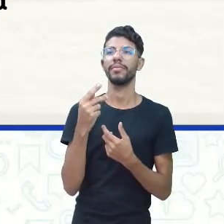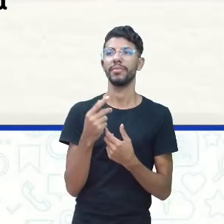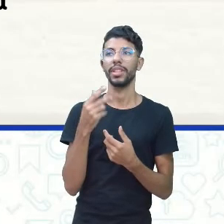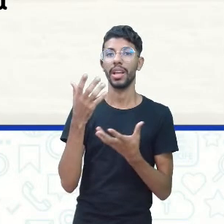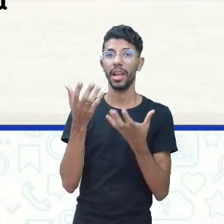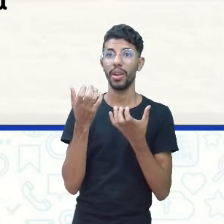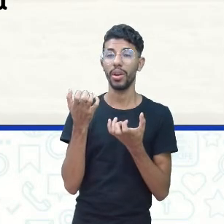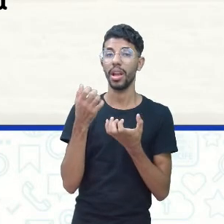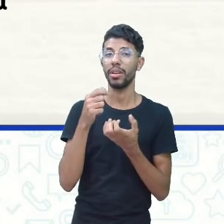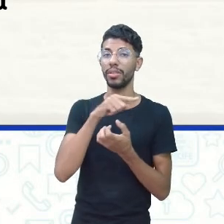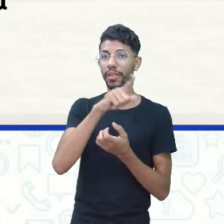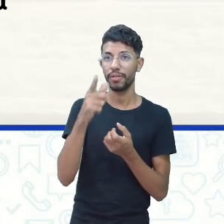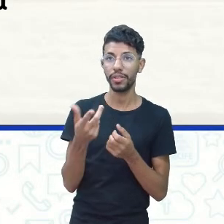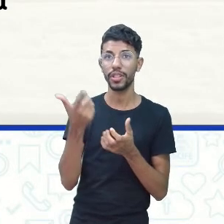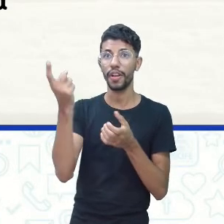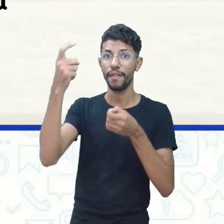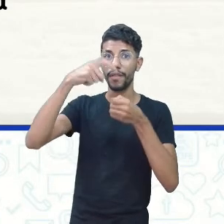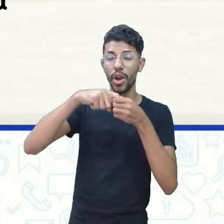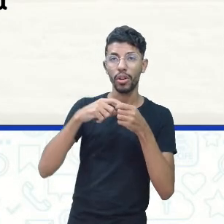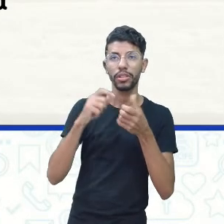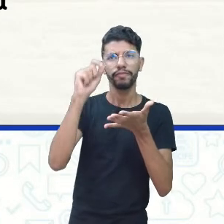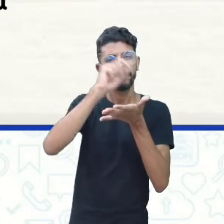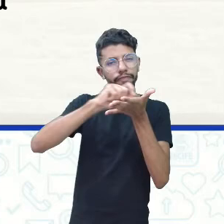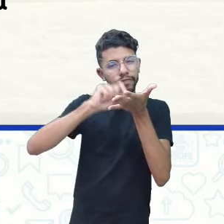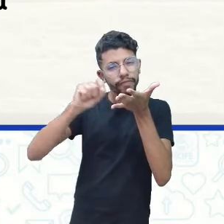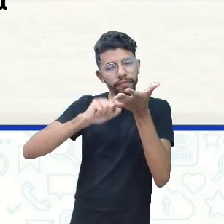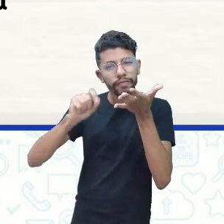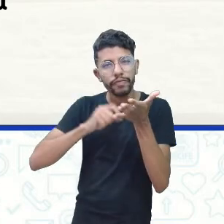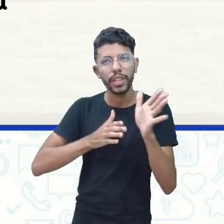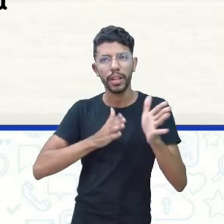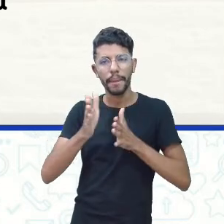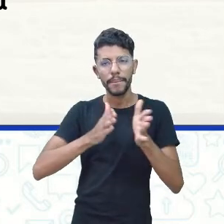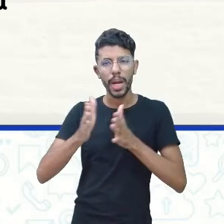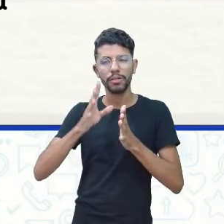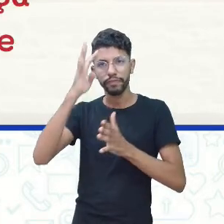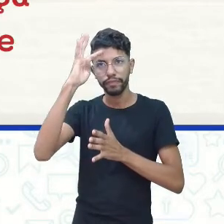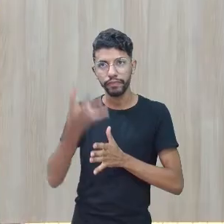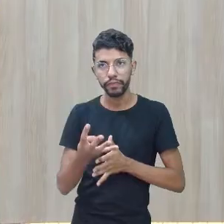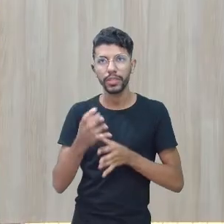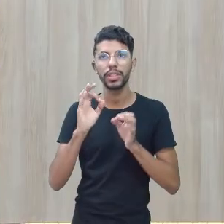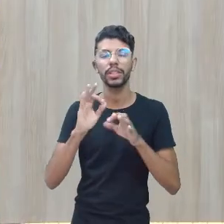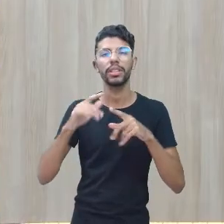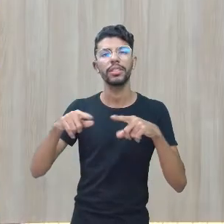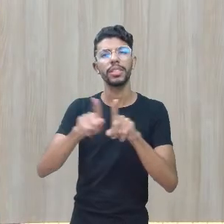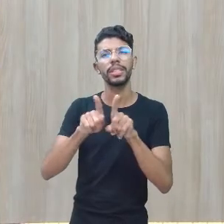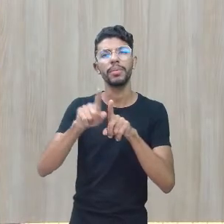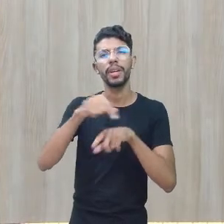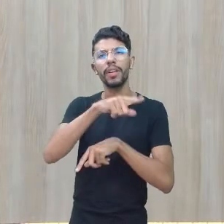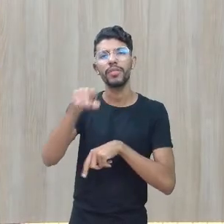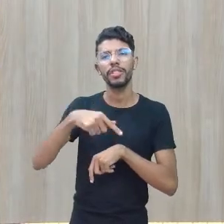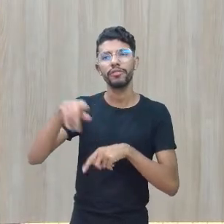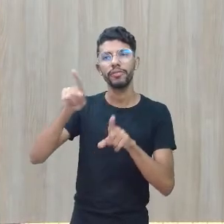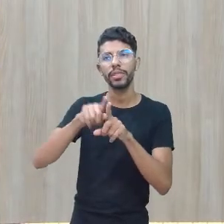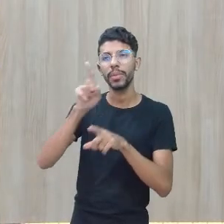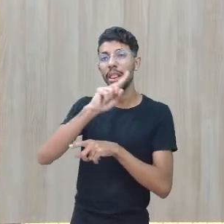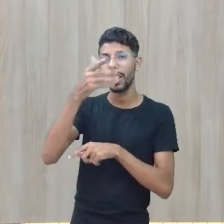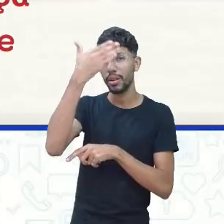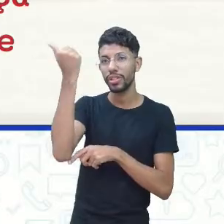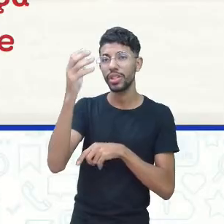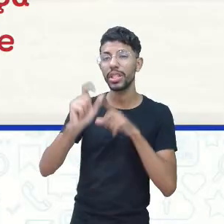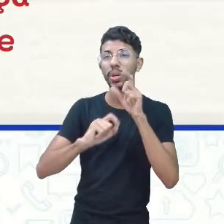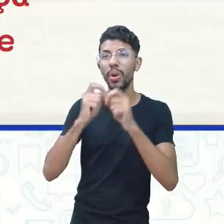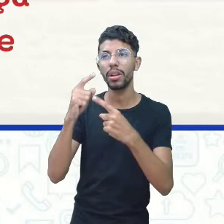vocês retornem para que vocês anotem essas etapas de resolução e que vocês também não esqueçam desse tipo